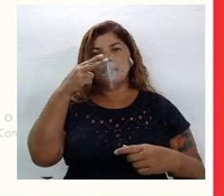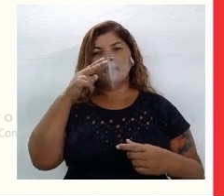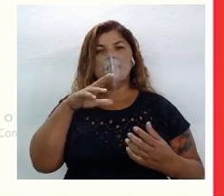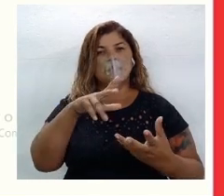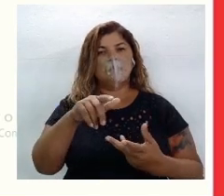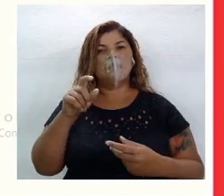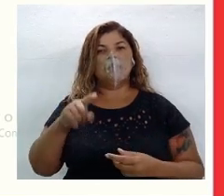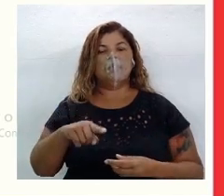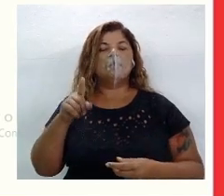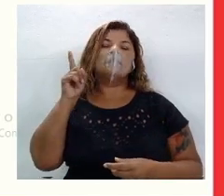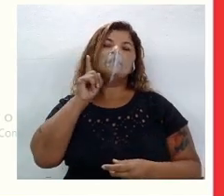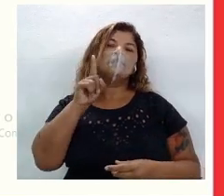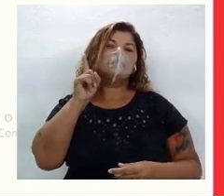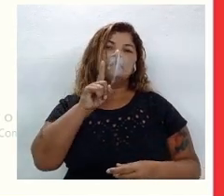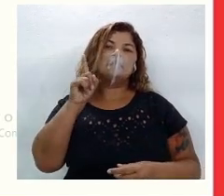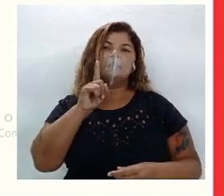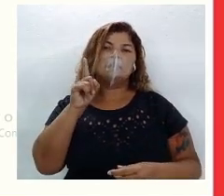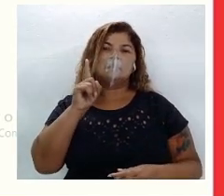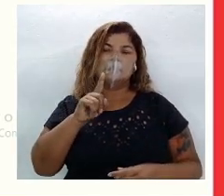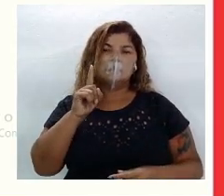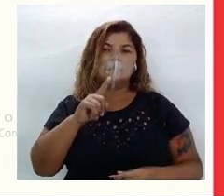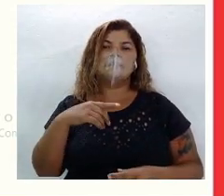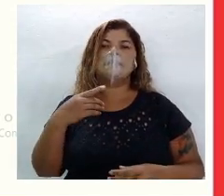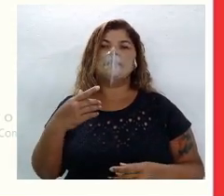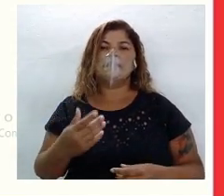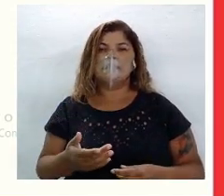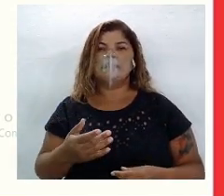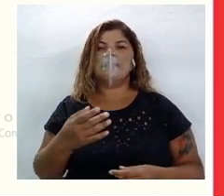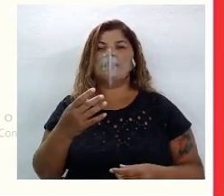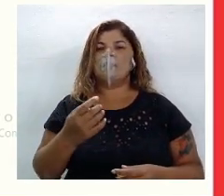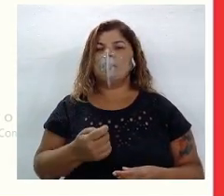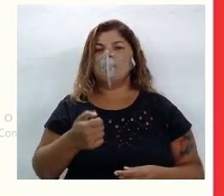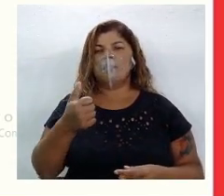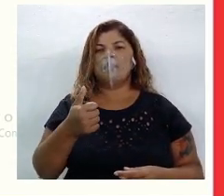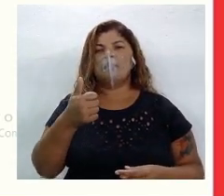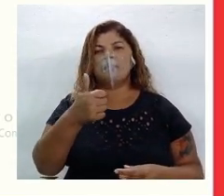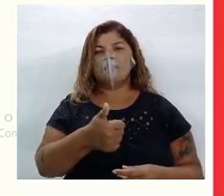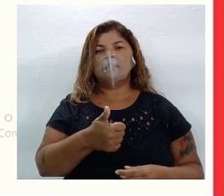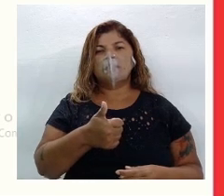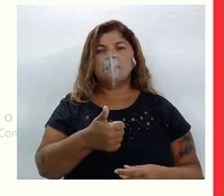do mundo é os Estados Unidos da América, com quase